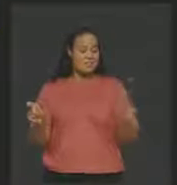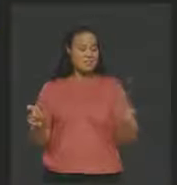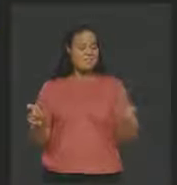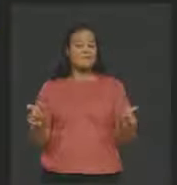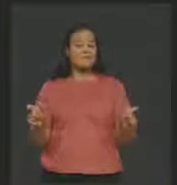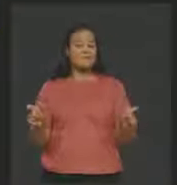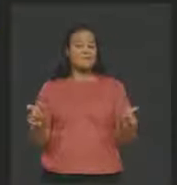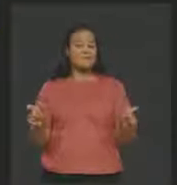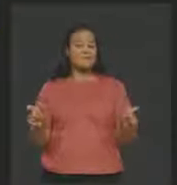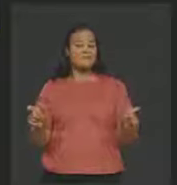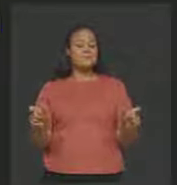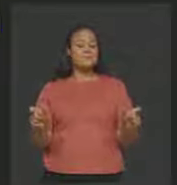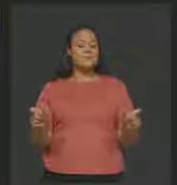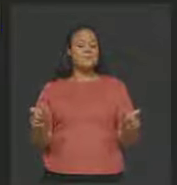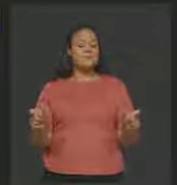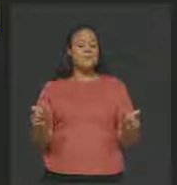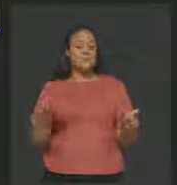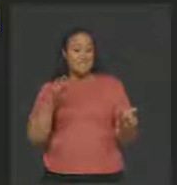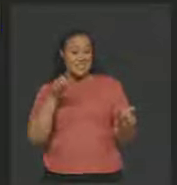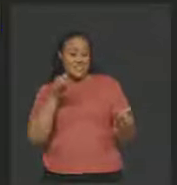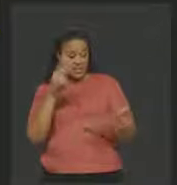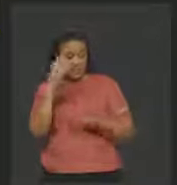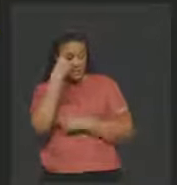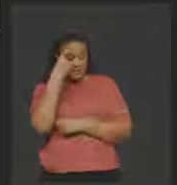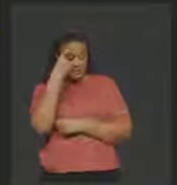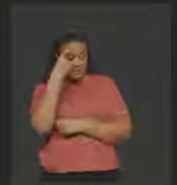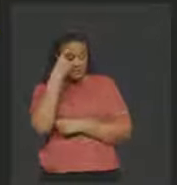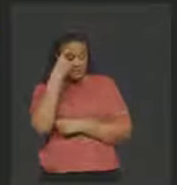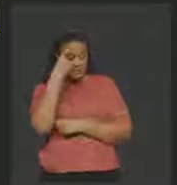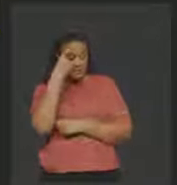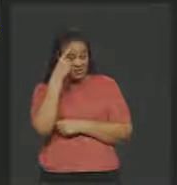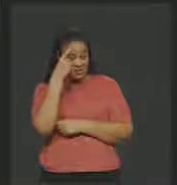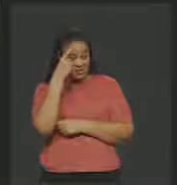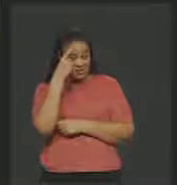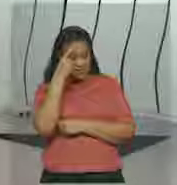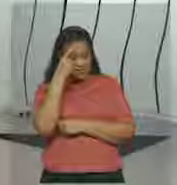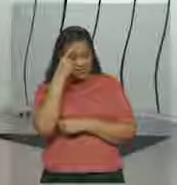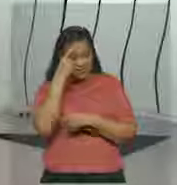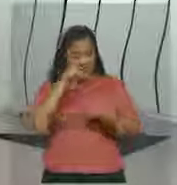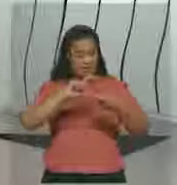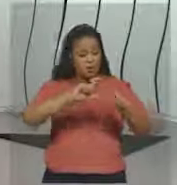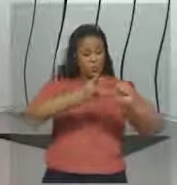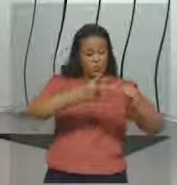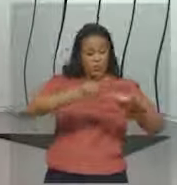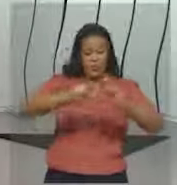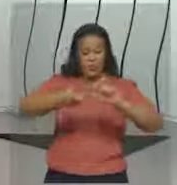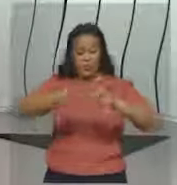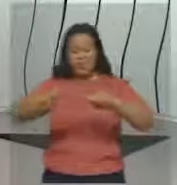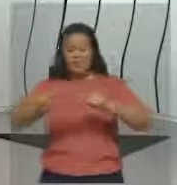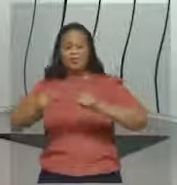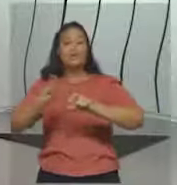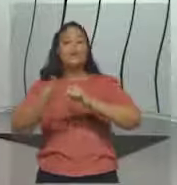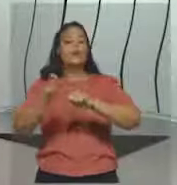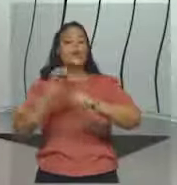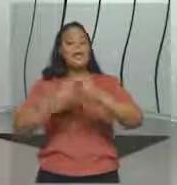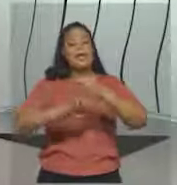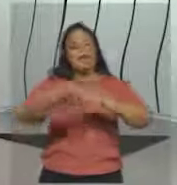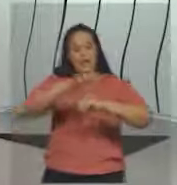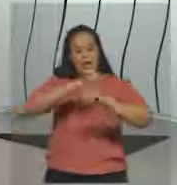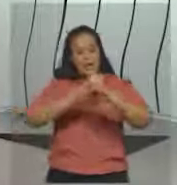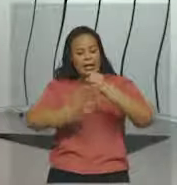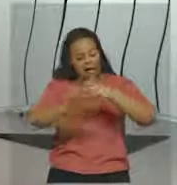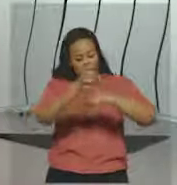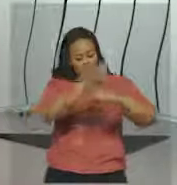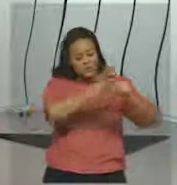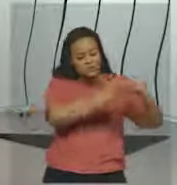pilha. Se você pensar na corrente de elétrons, o sentido para qual